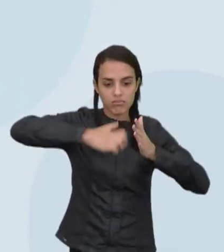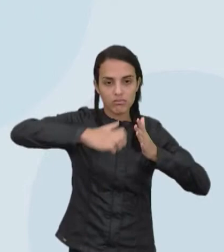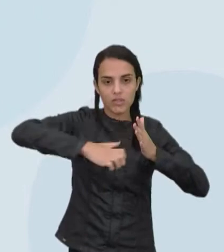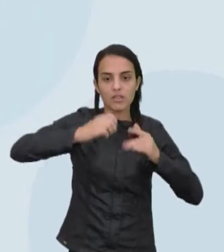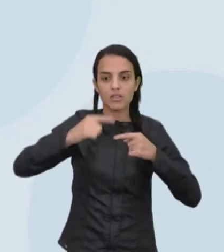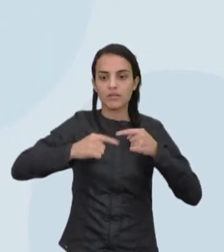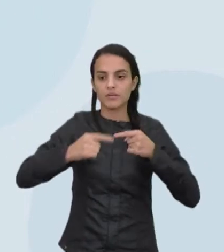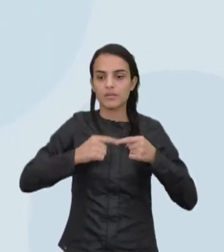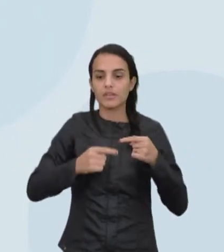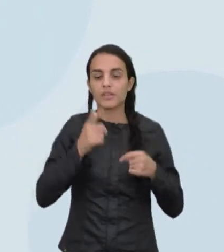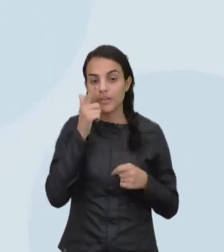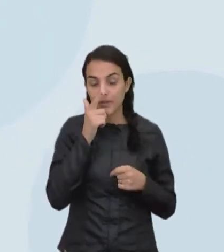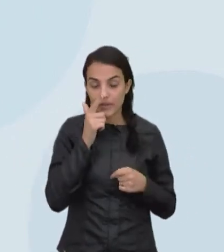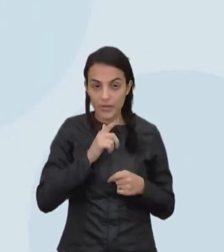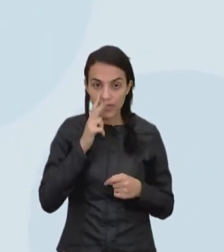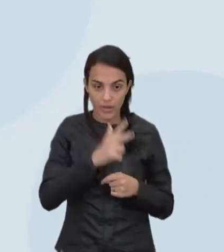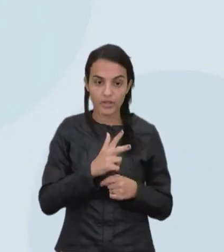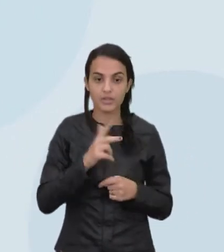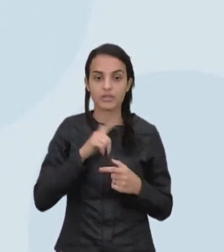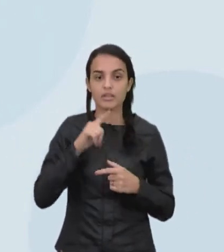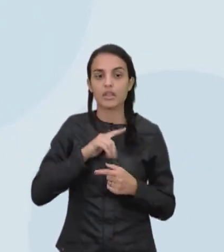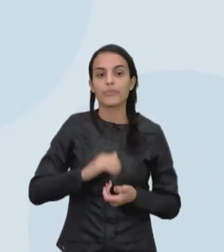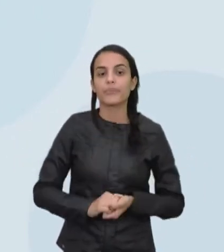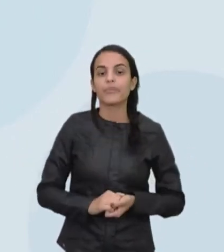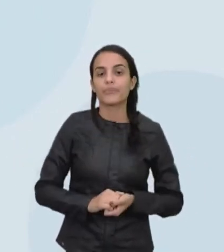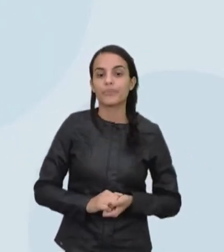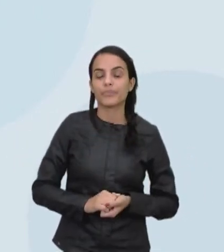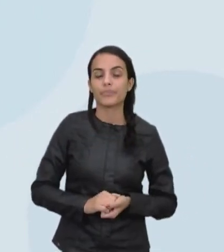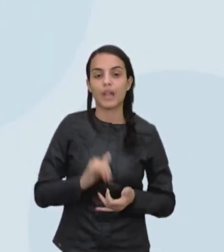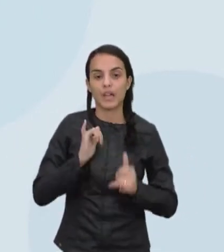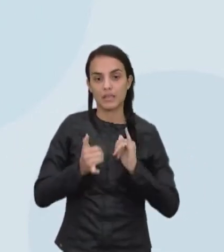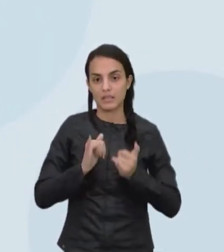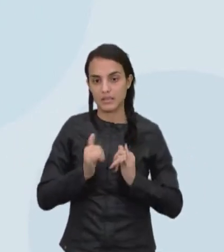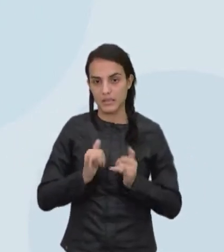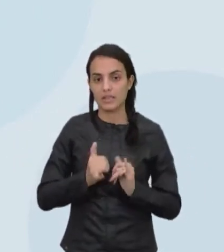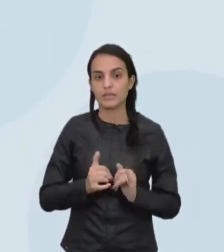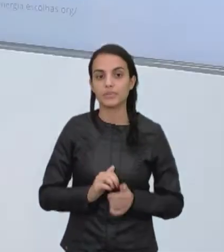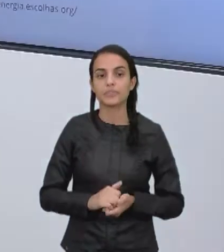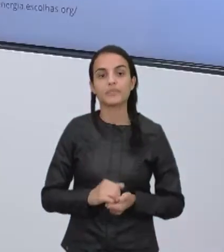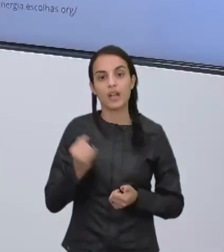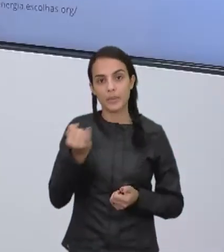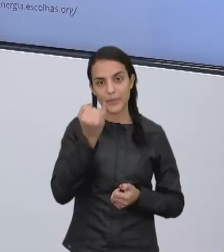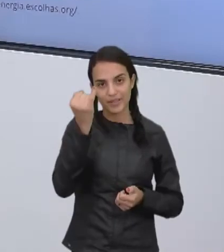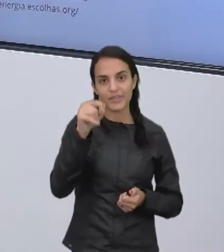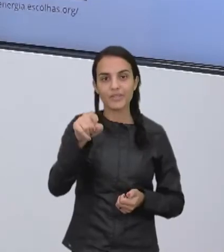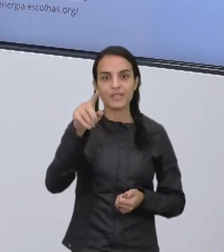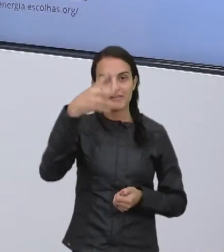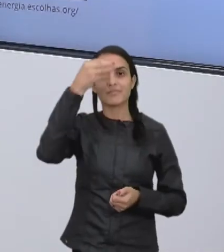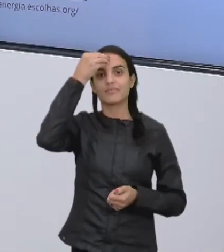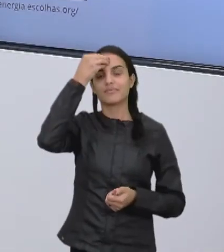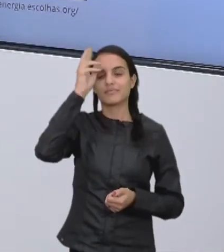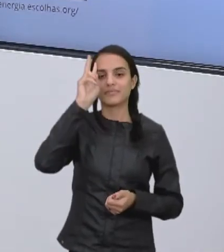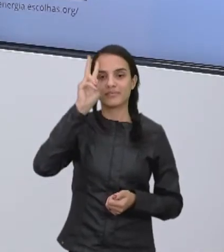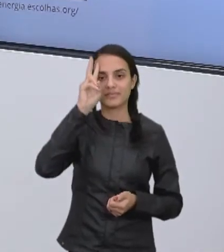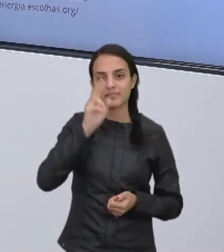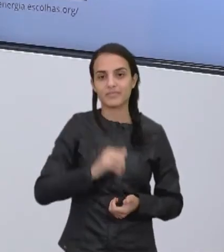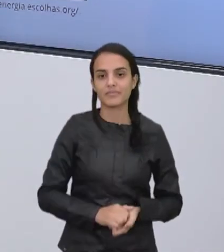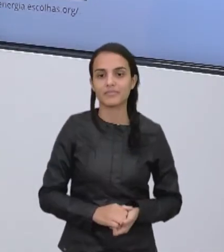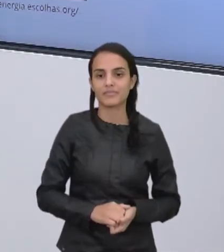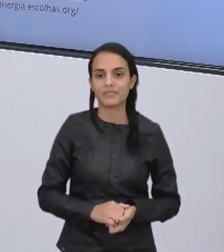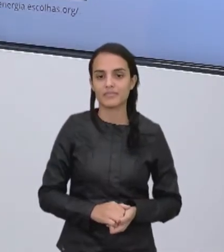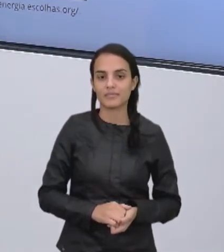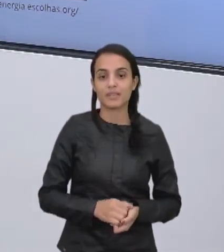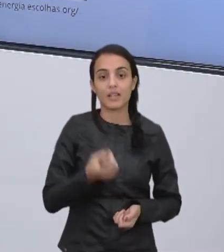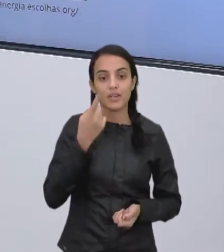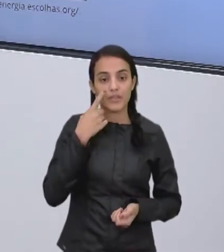é ligado a um girador de onde sai a eletricidade. Então, o importante é você lembrar aí o conceito de gerador. Então,